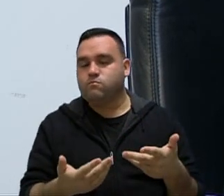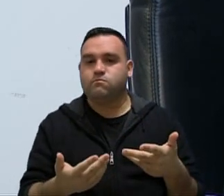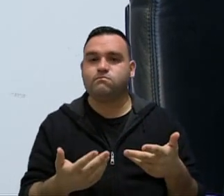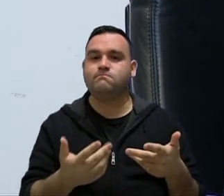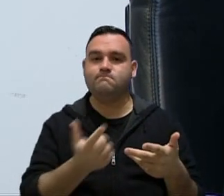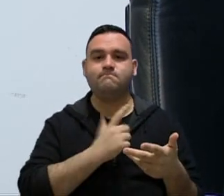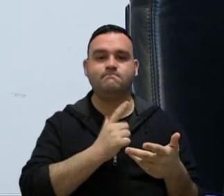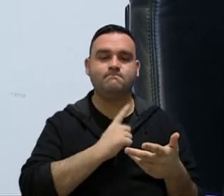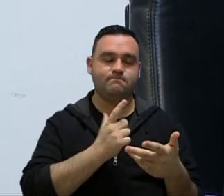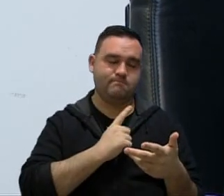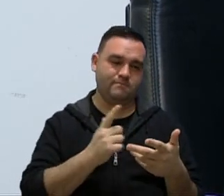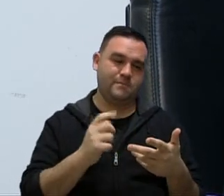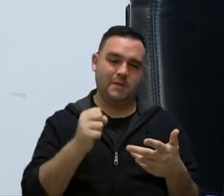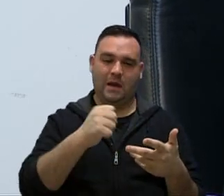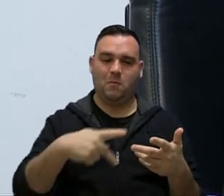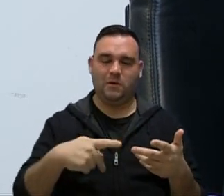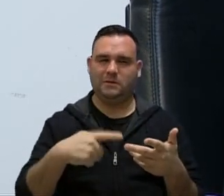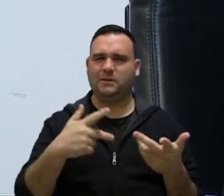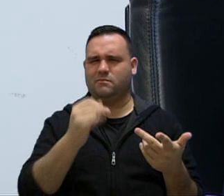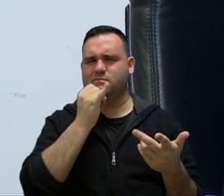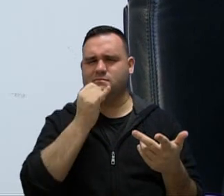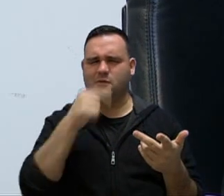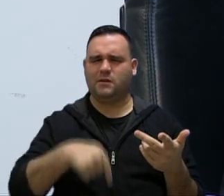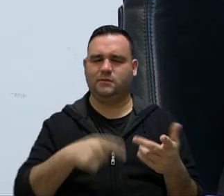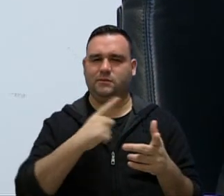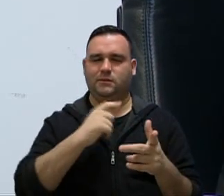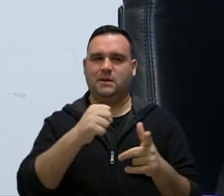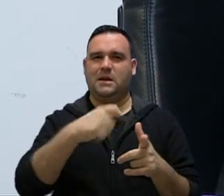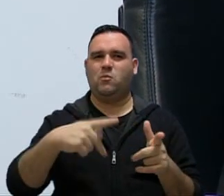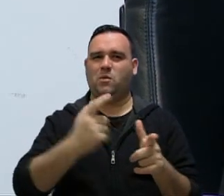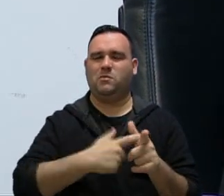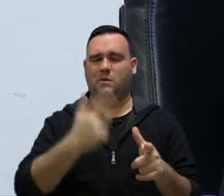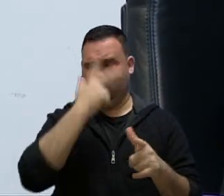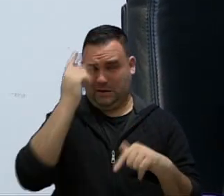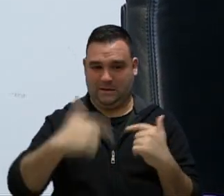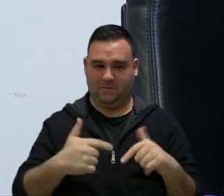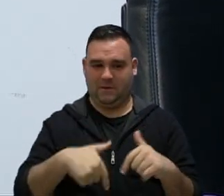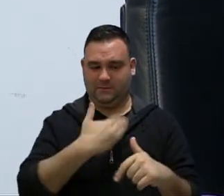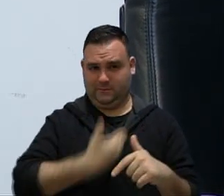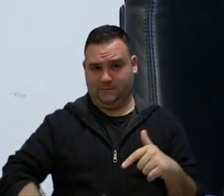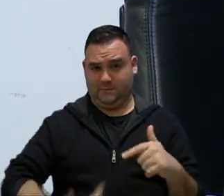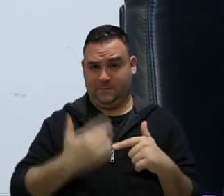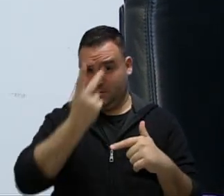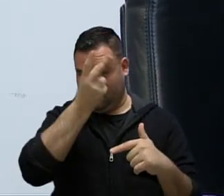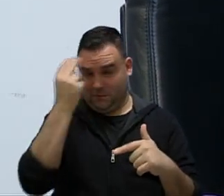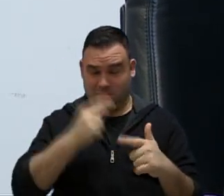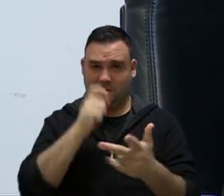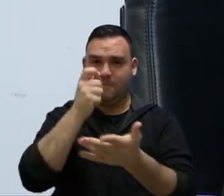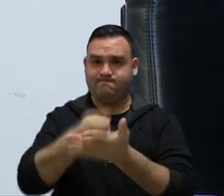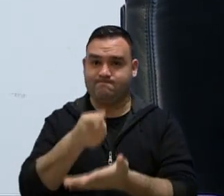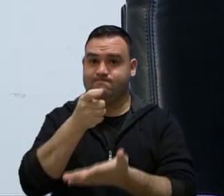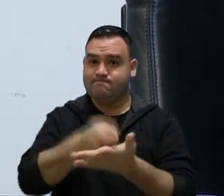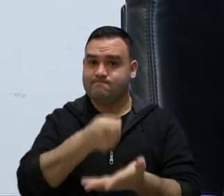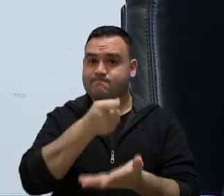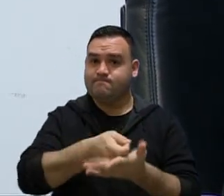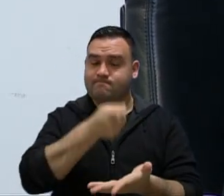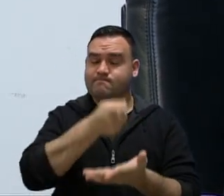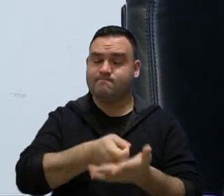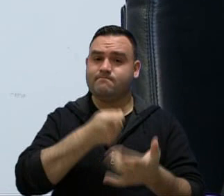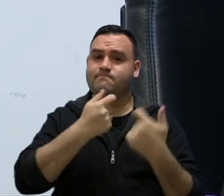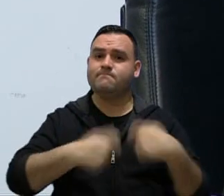de aposentadoria no caso aqui aposentadoria de servidor público a prefeitura tem que ficar bancando